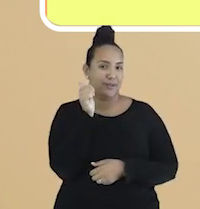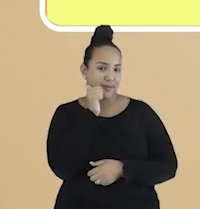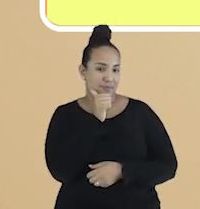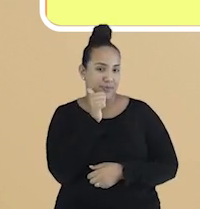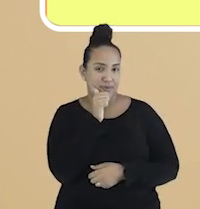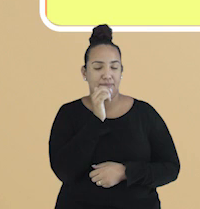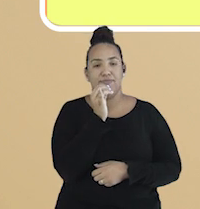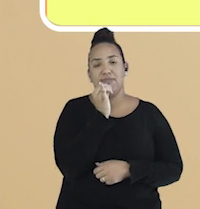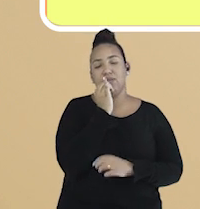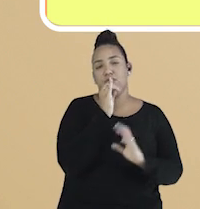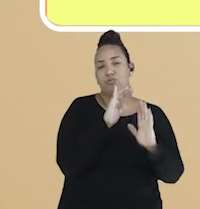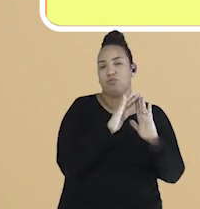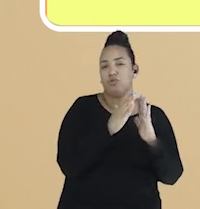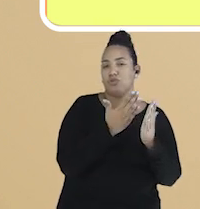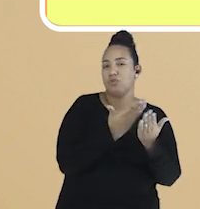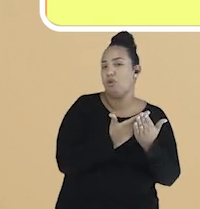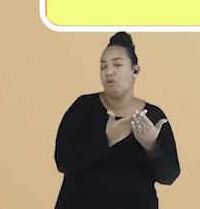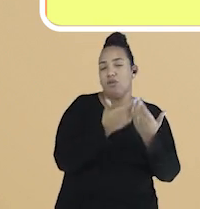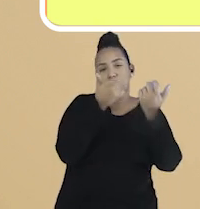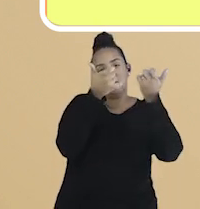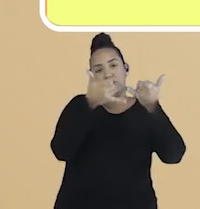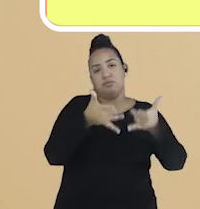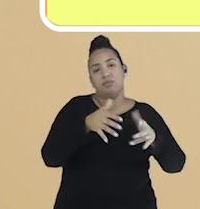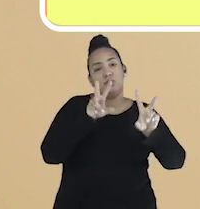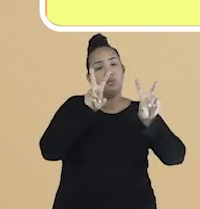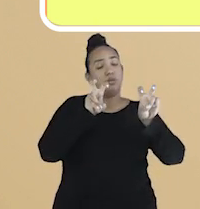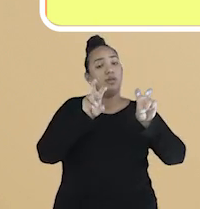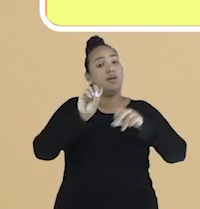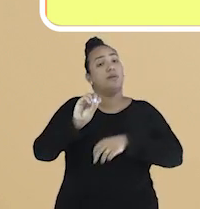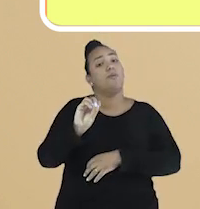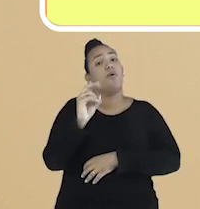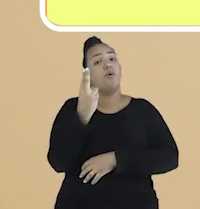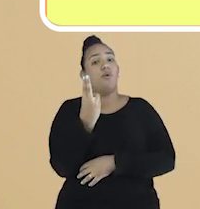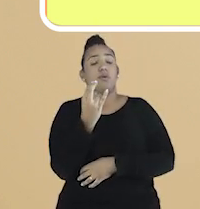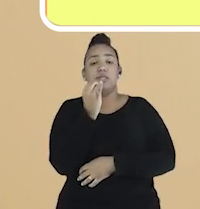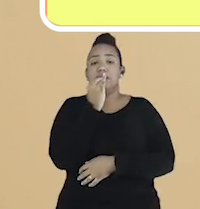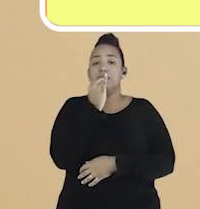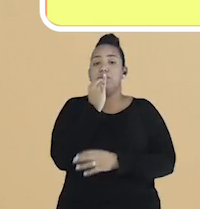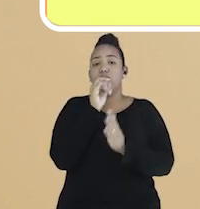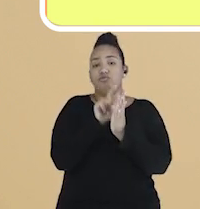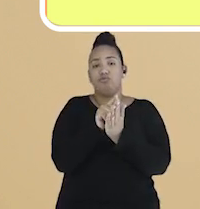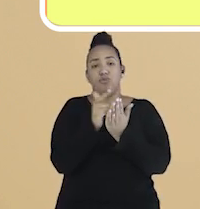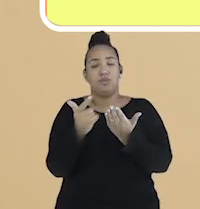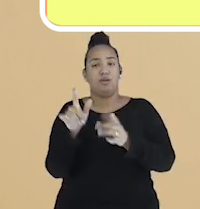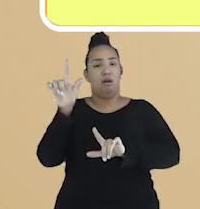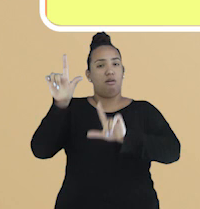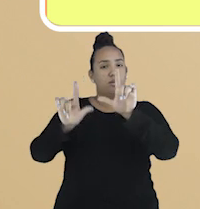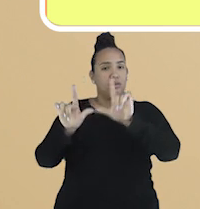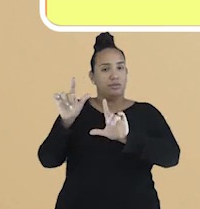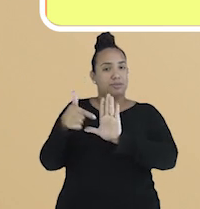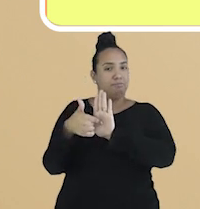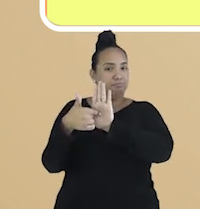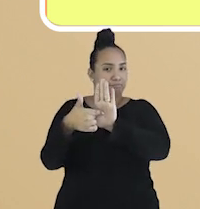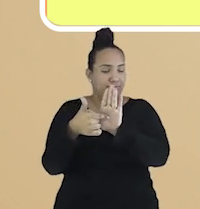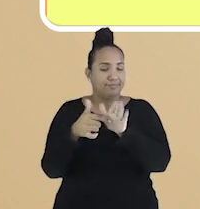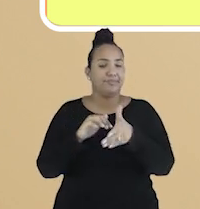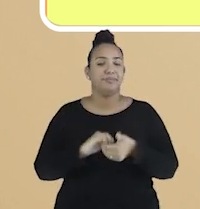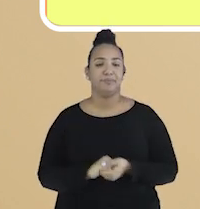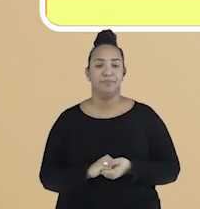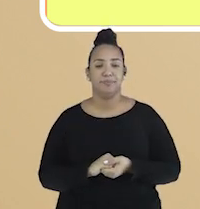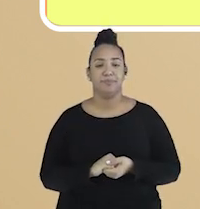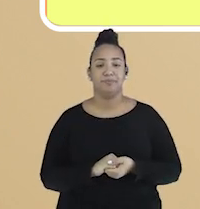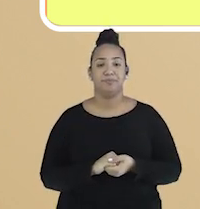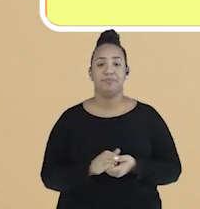através da escola, quando fala sobre o assunto, ou quando passa nos jornais e programas de TV. Hoje,